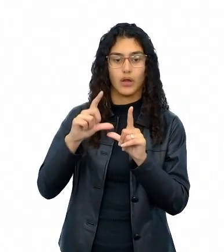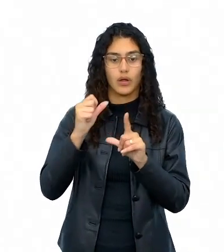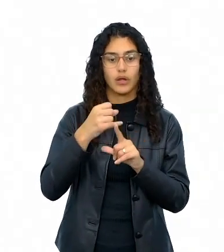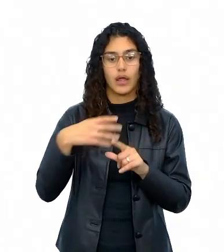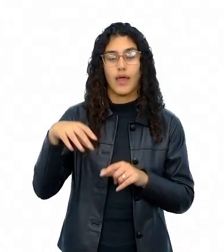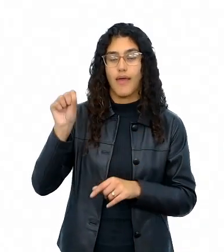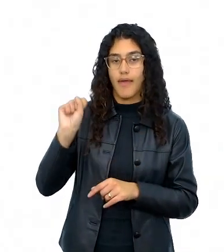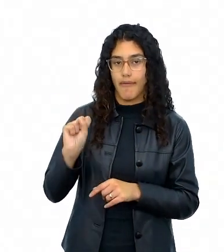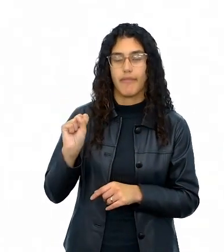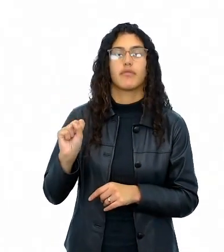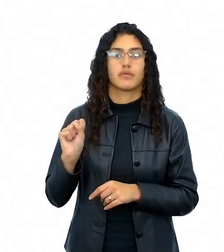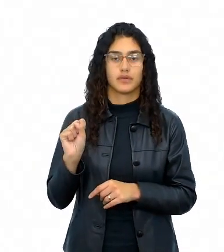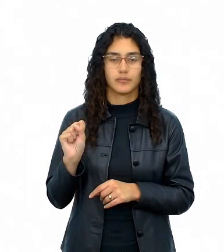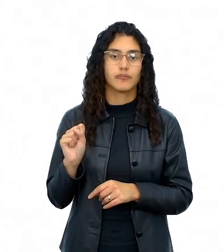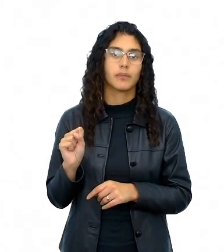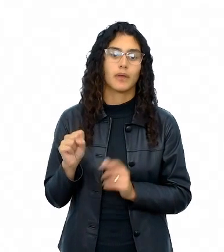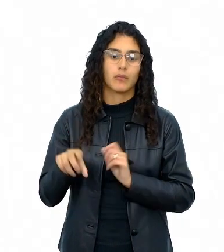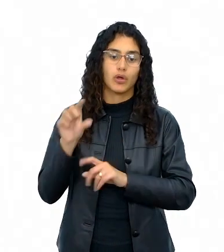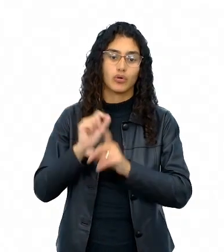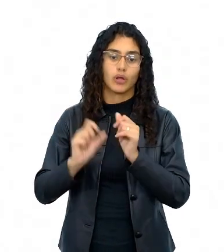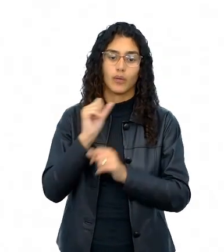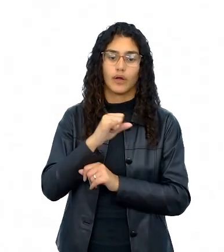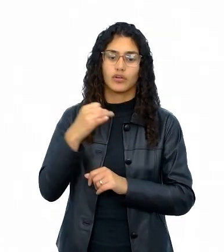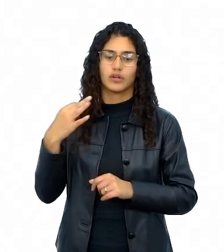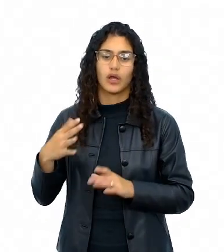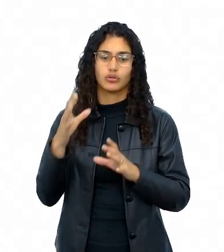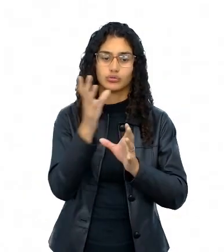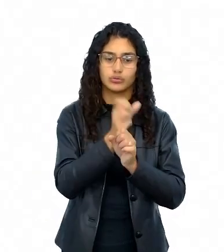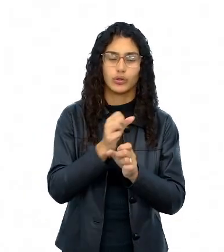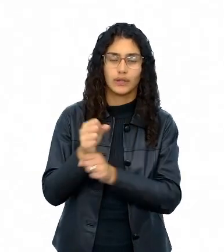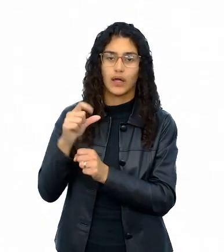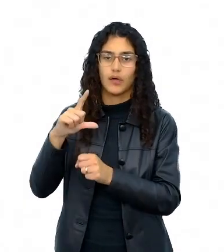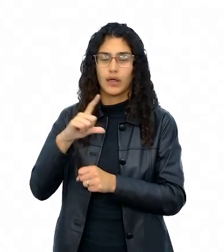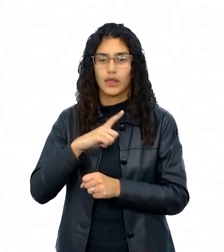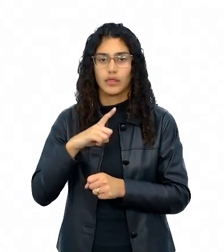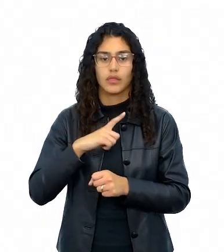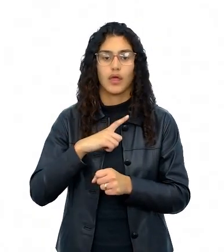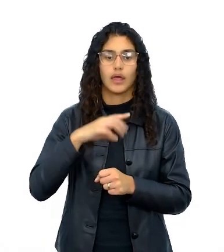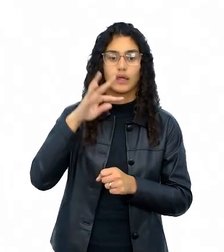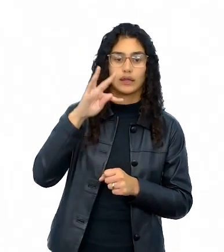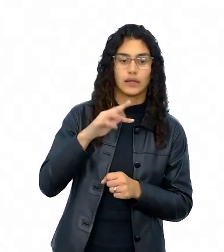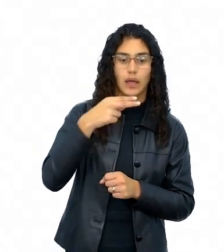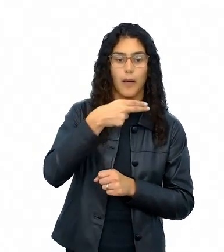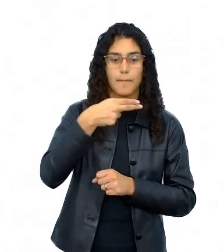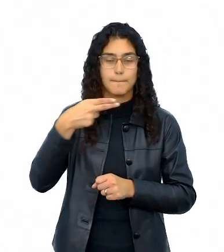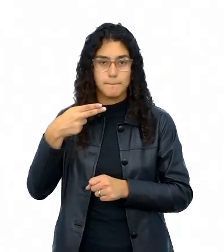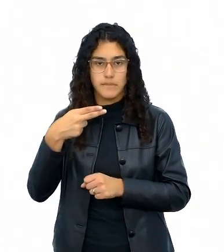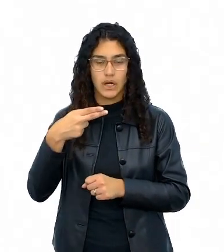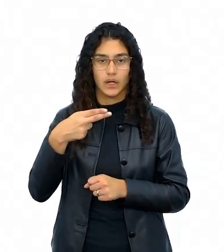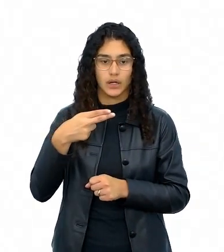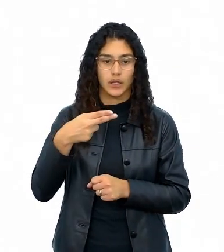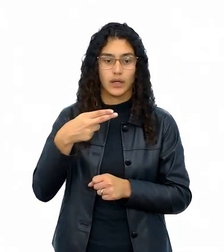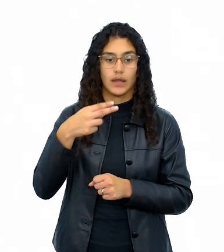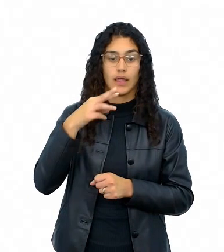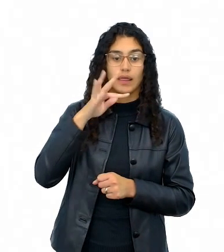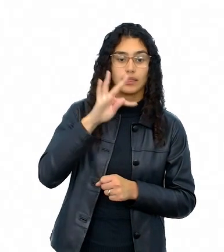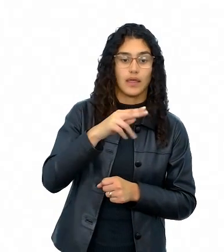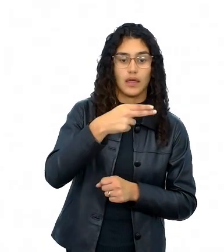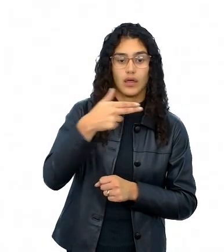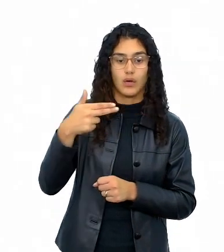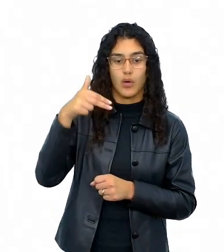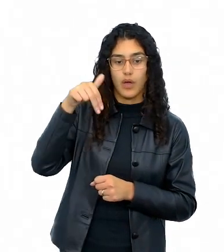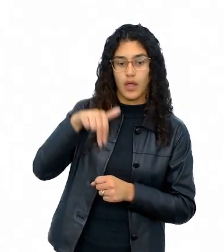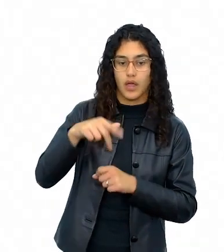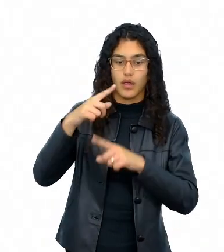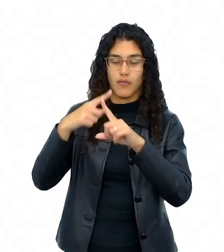o S. Para determinar a quantidade total de bombom T, faça P igual a N